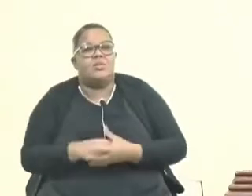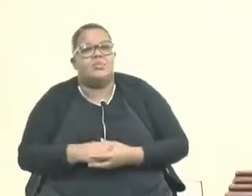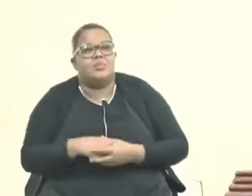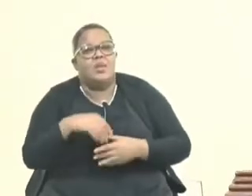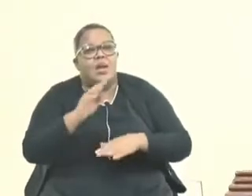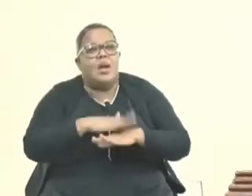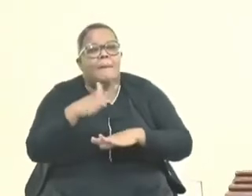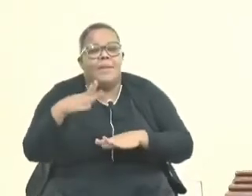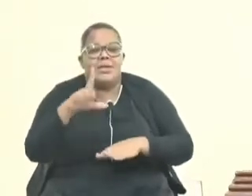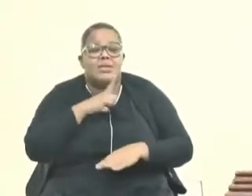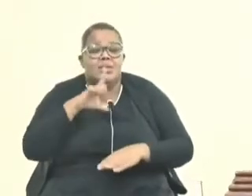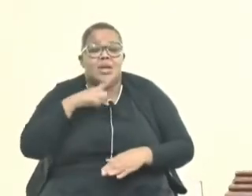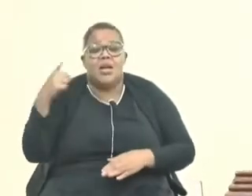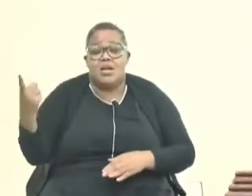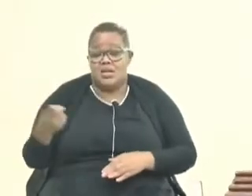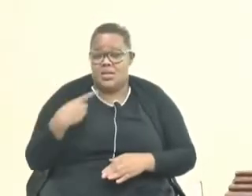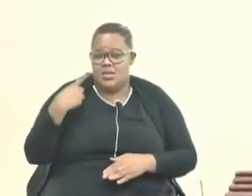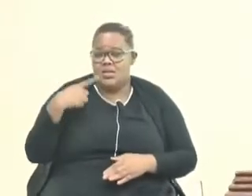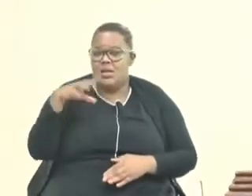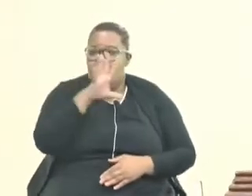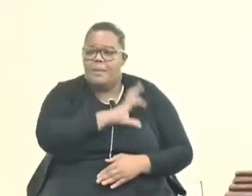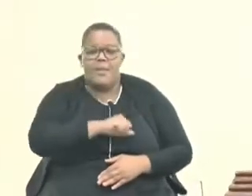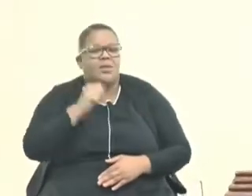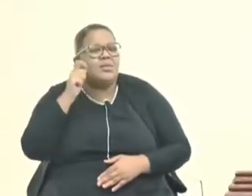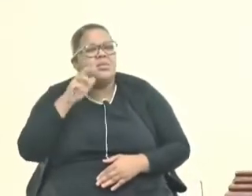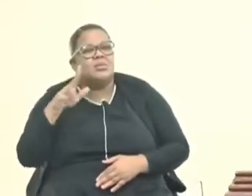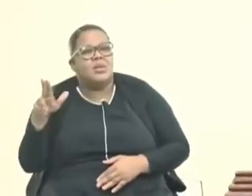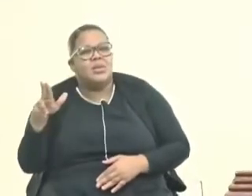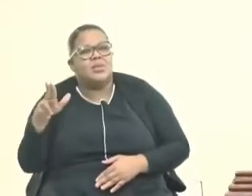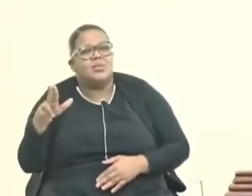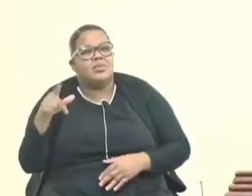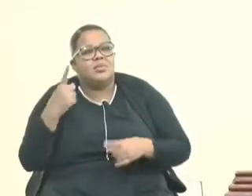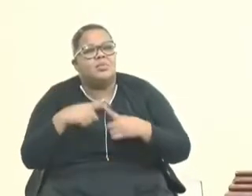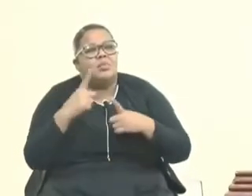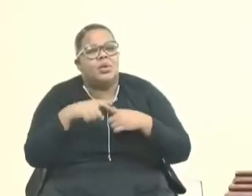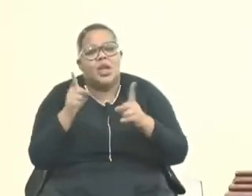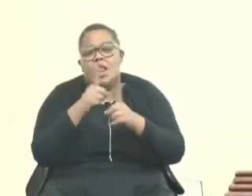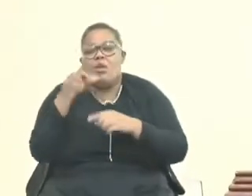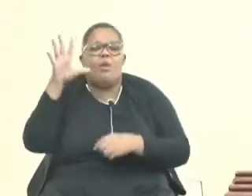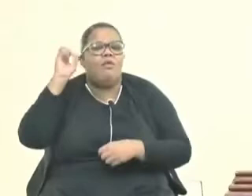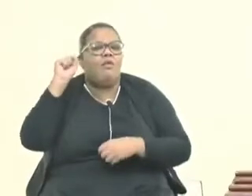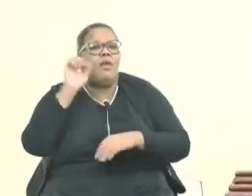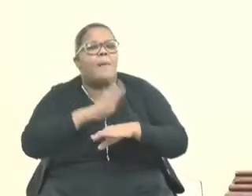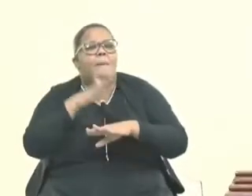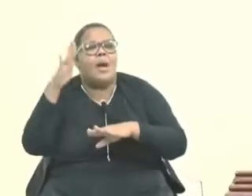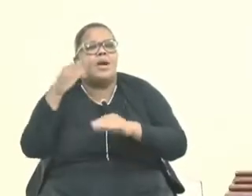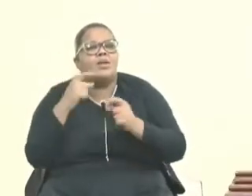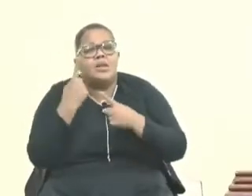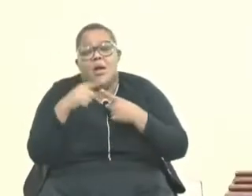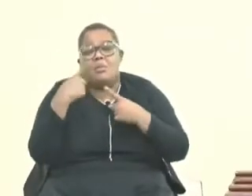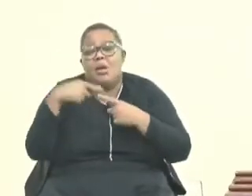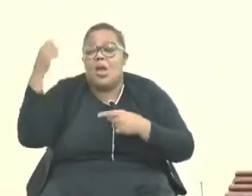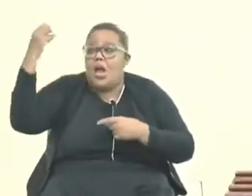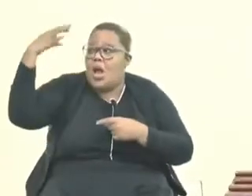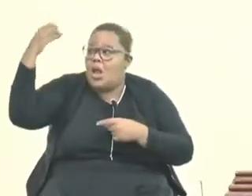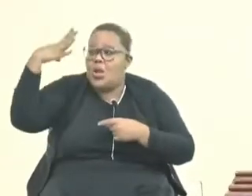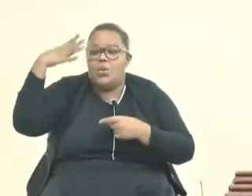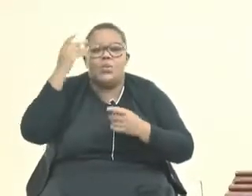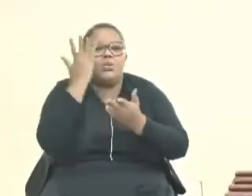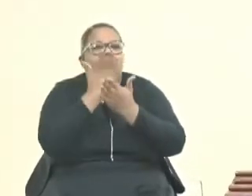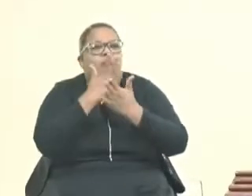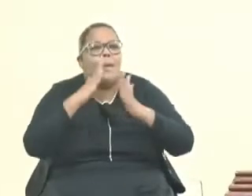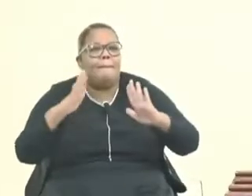o que mais me chama atenção meus amados e queridos irmãos Por que que eles não ouviram mais porque a lâmpada se apagava